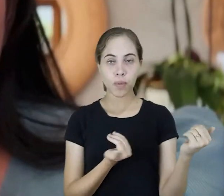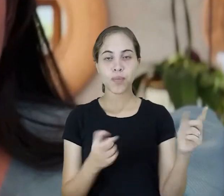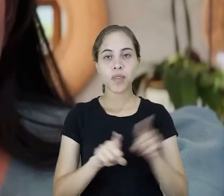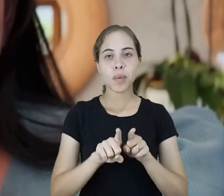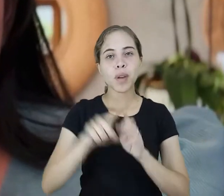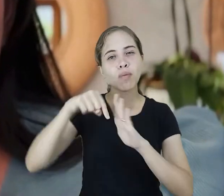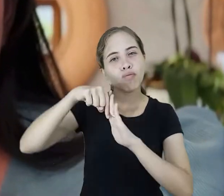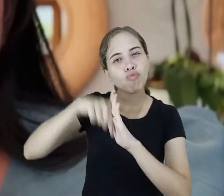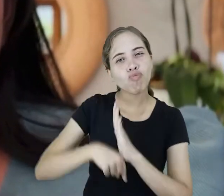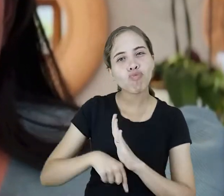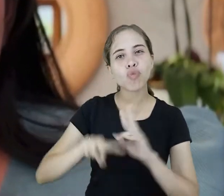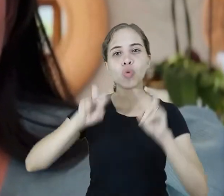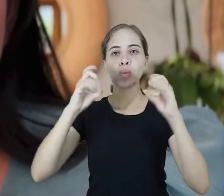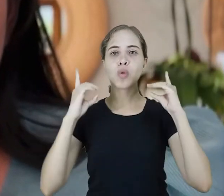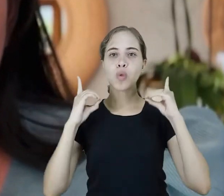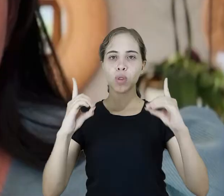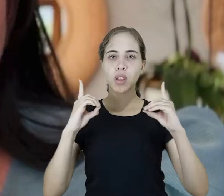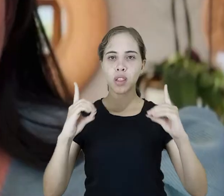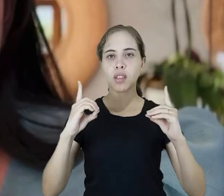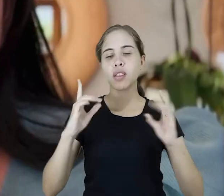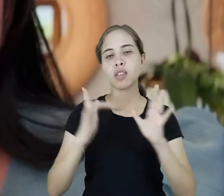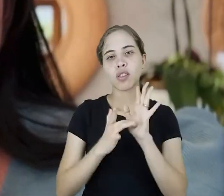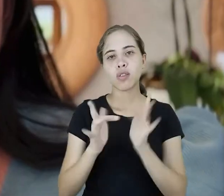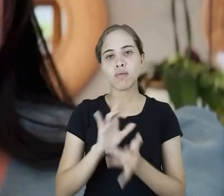se aprofundarem na doutrina de Cristo.